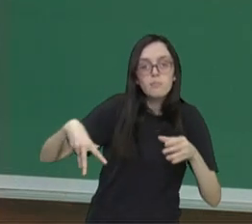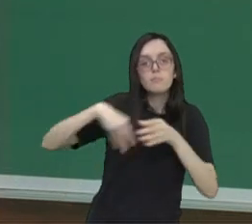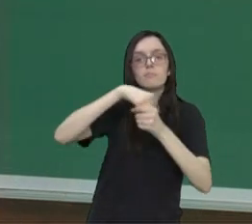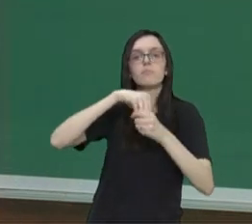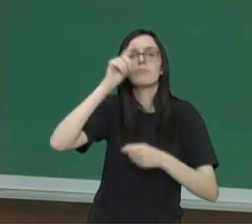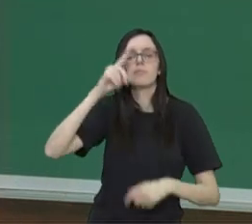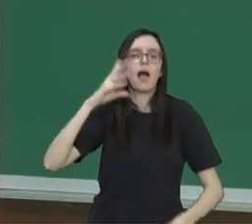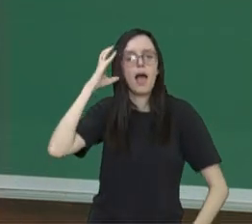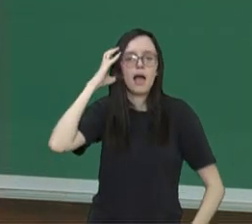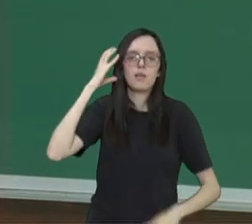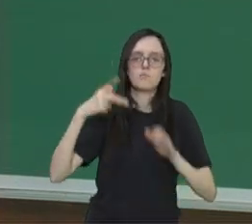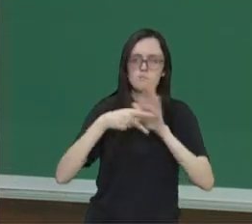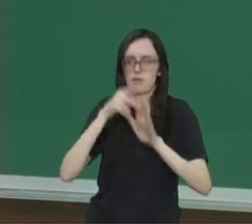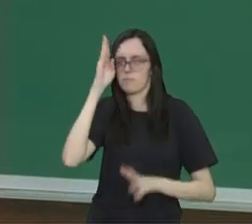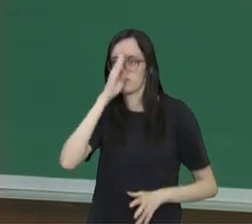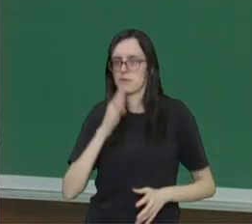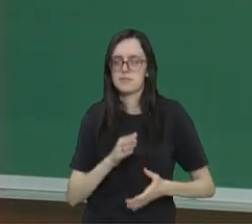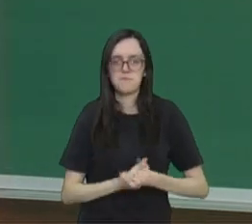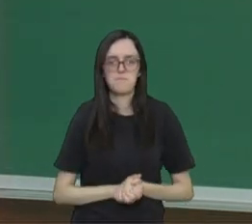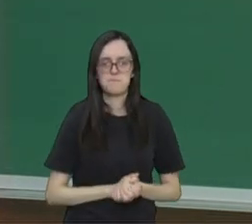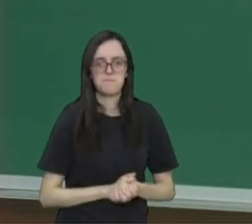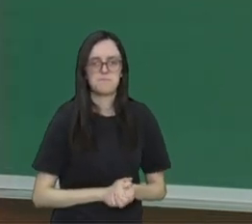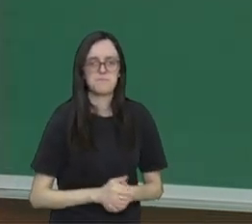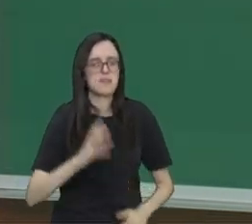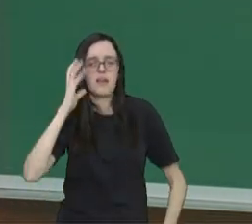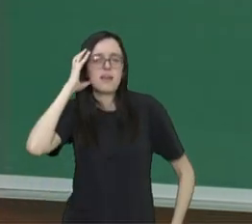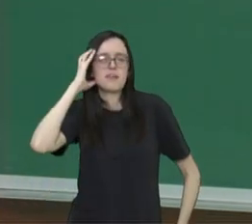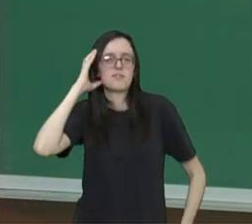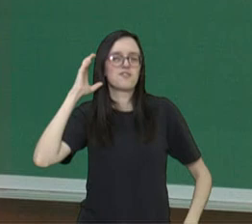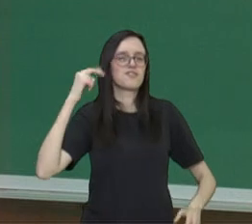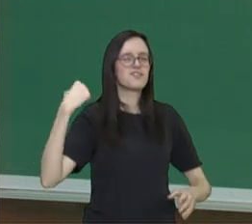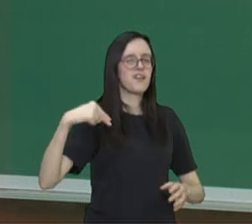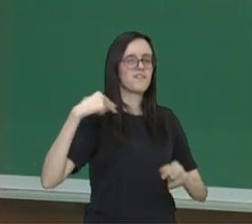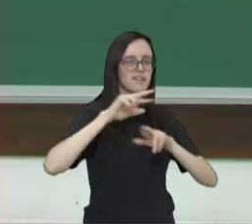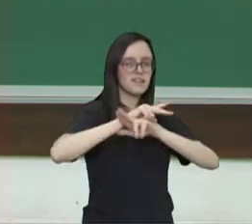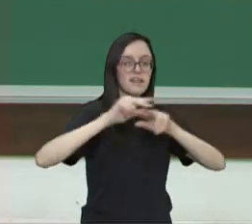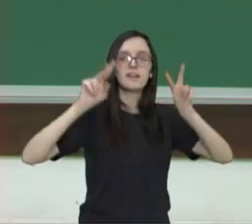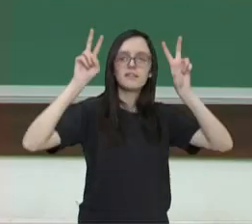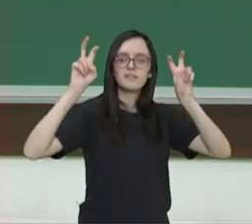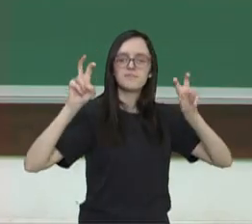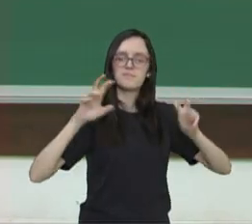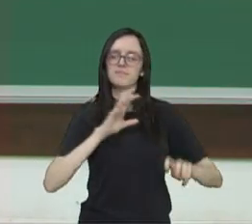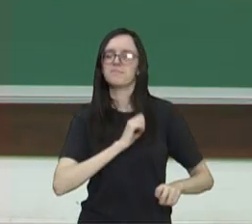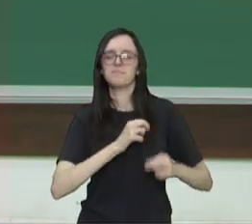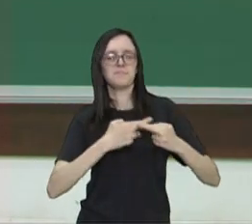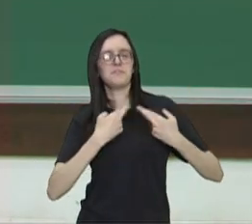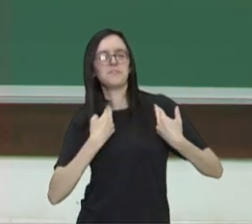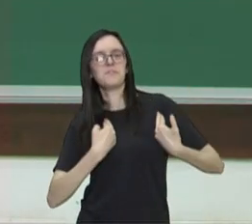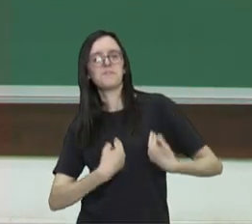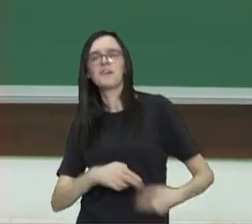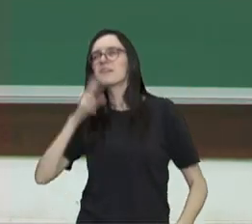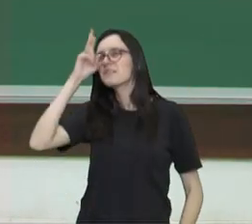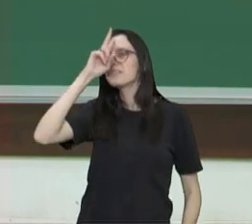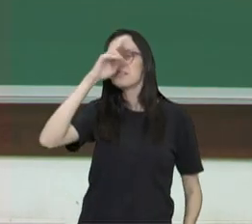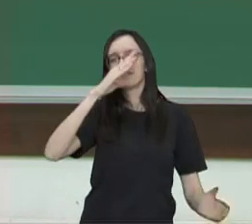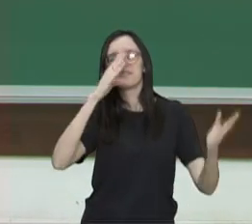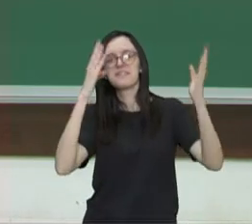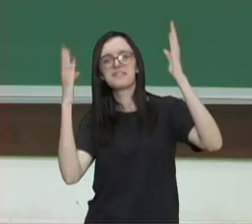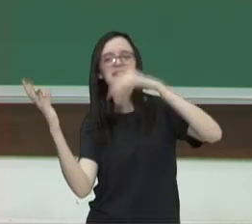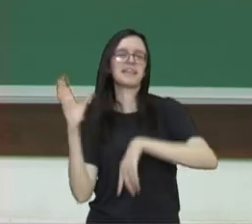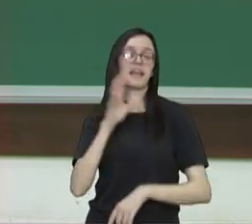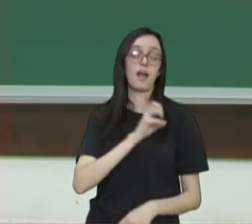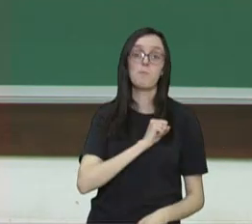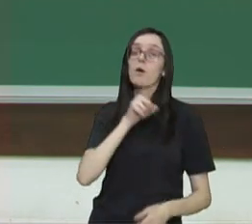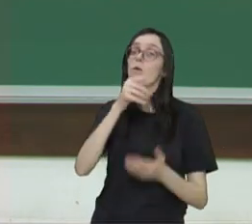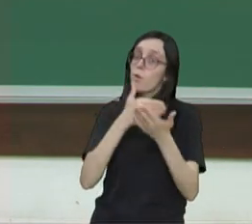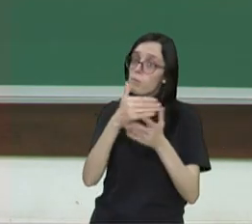do rádio brasileiro. As radionovelas, com os temas românticos, com as histórias de amor, passaram